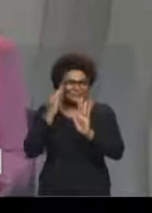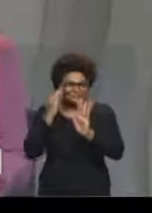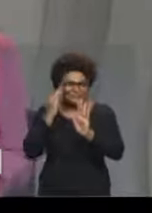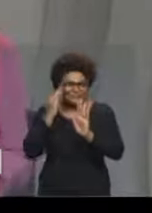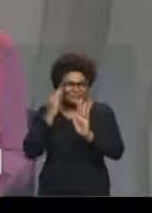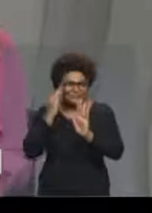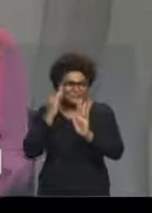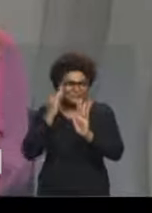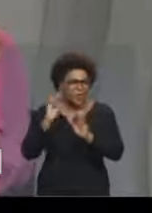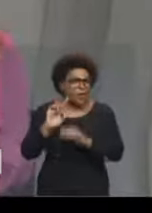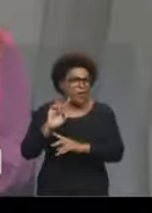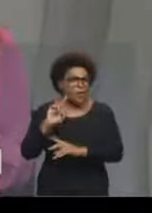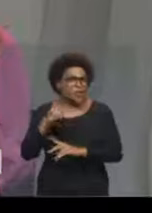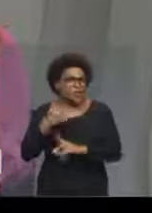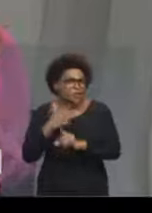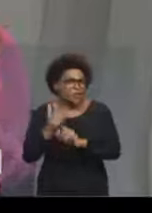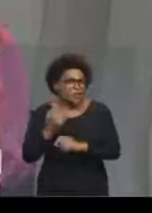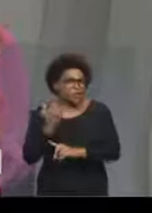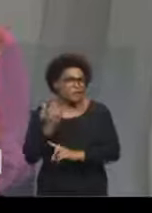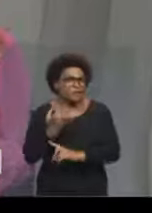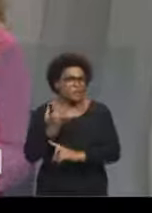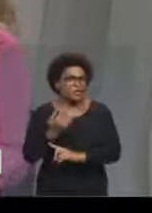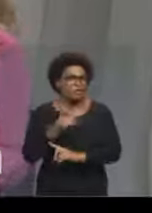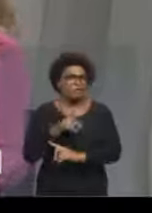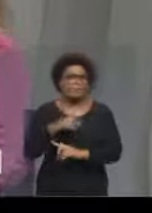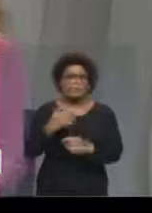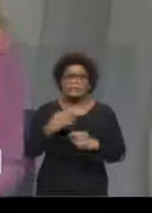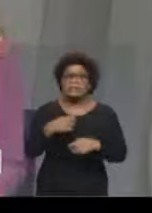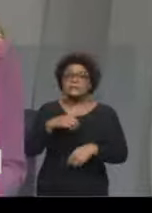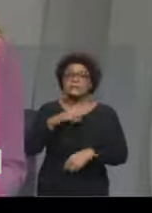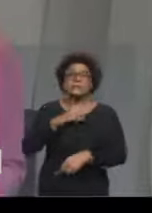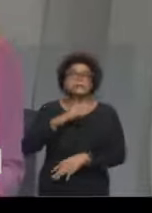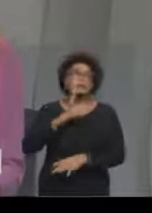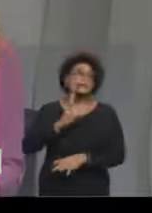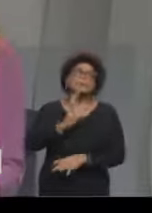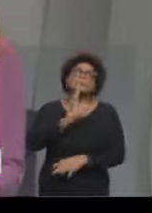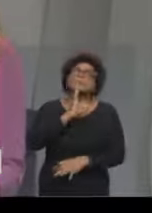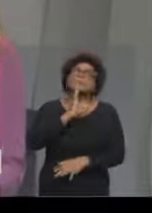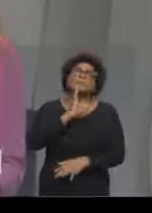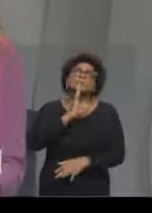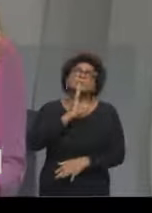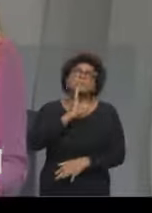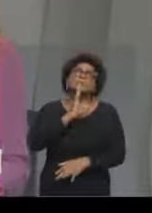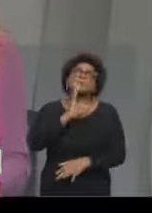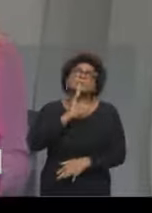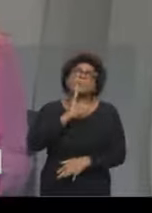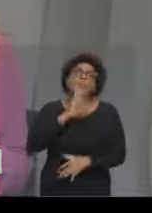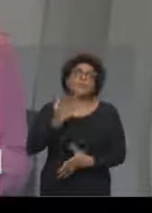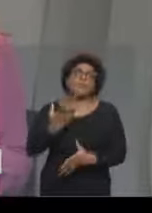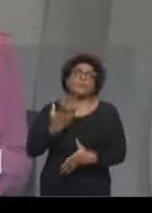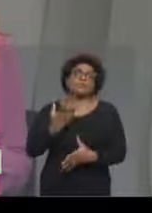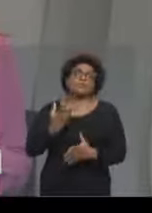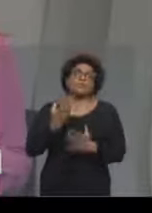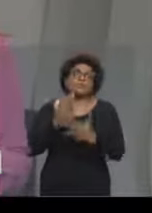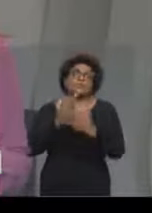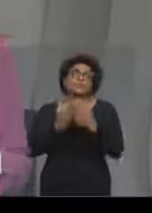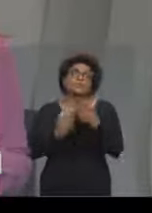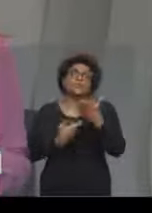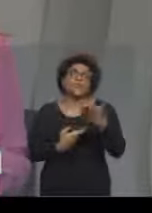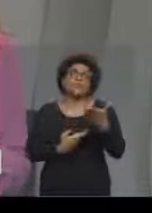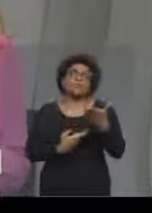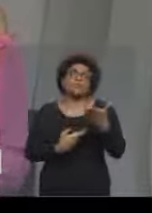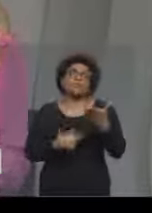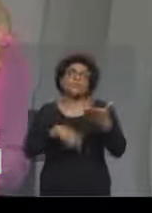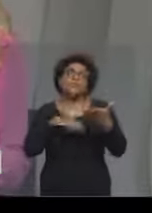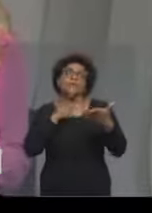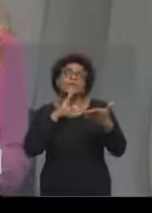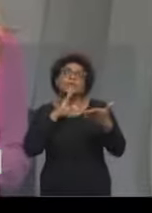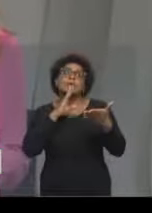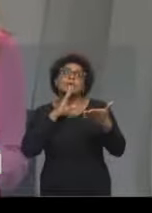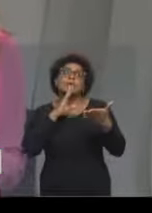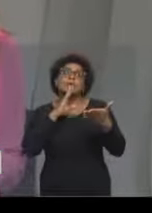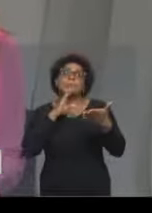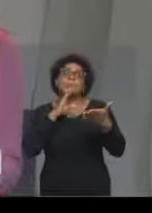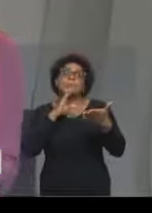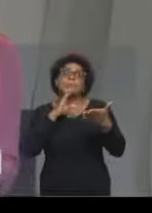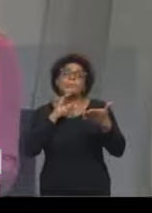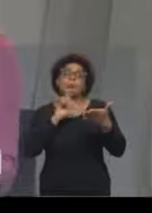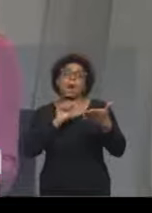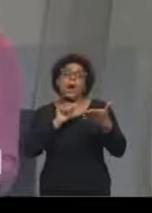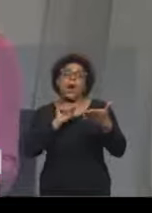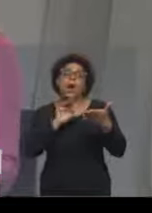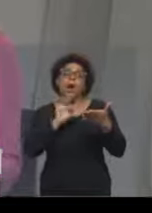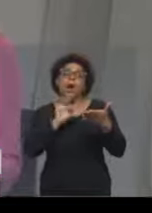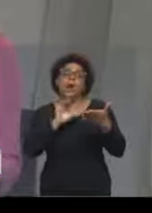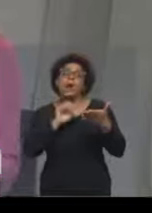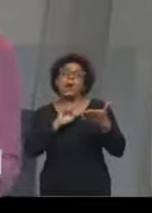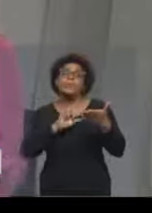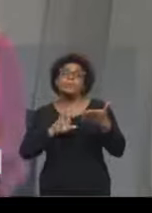conhecer aquela obra, é você conhecer o autor. Para quê? Para você trazer, né? Eu contei